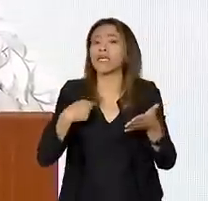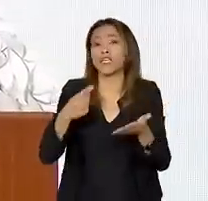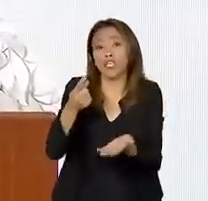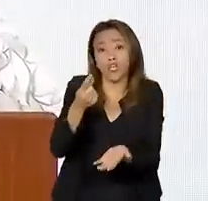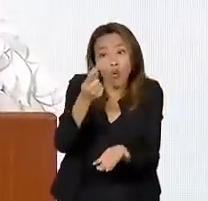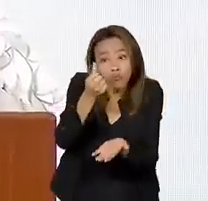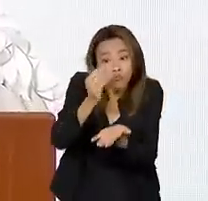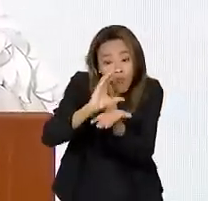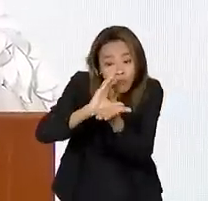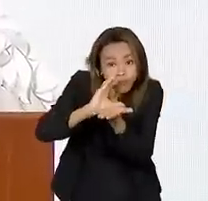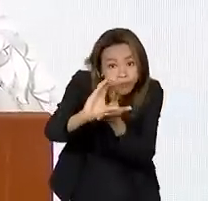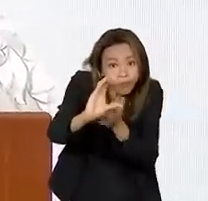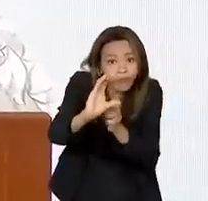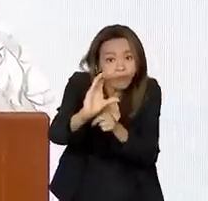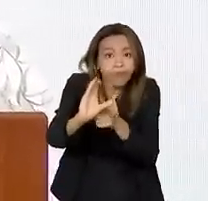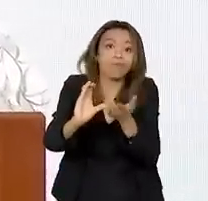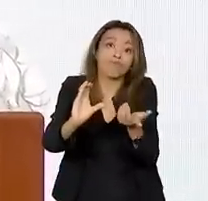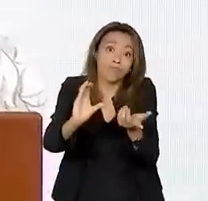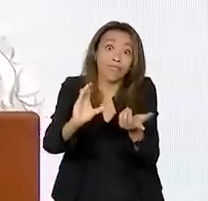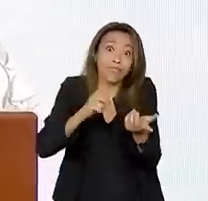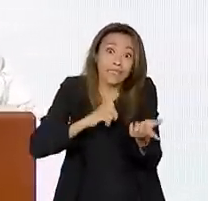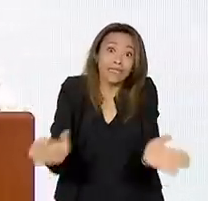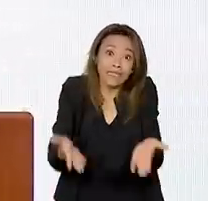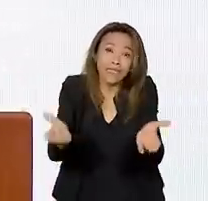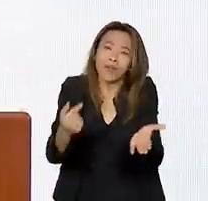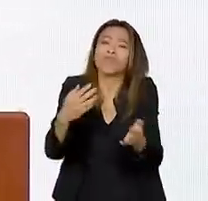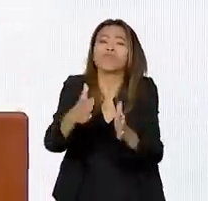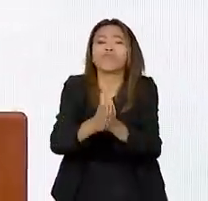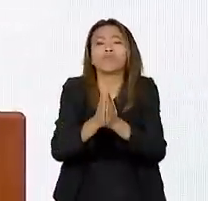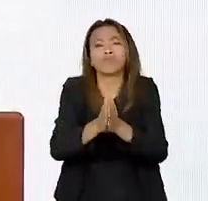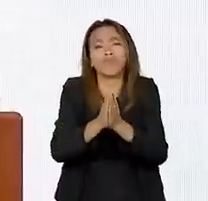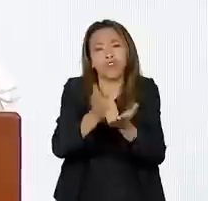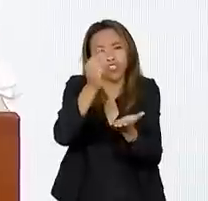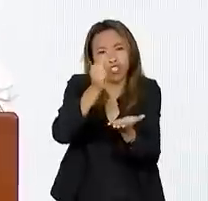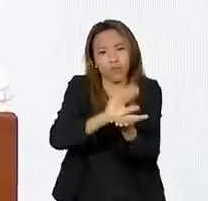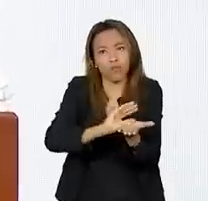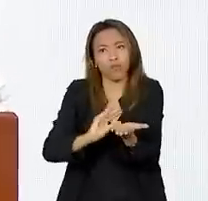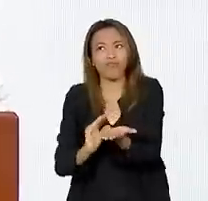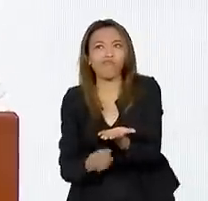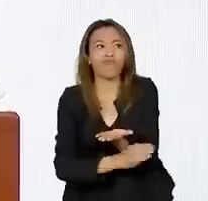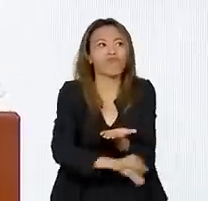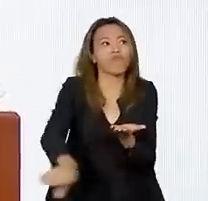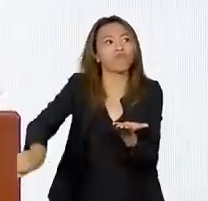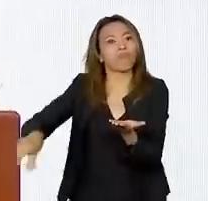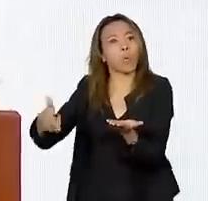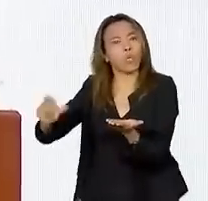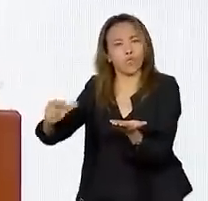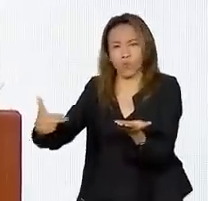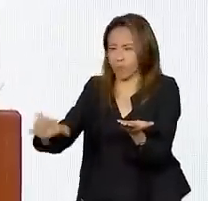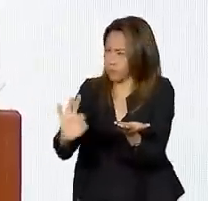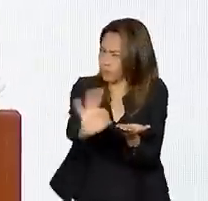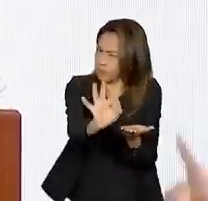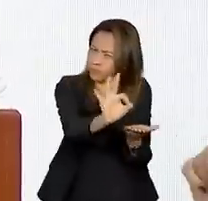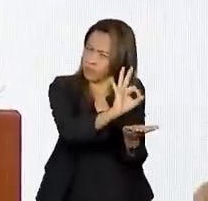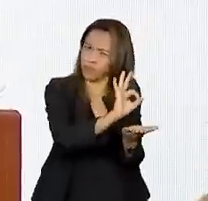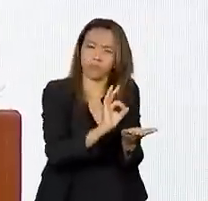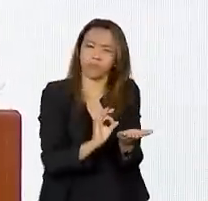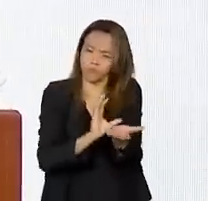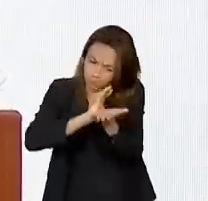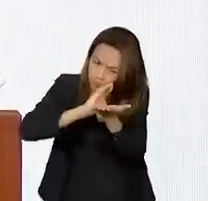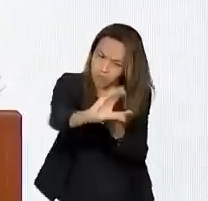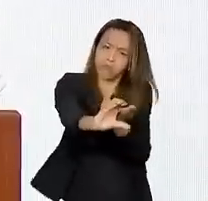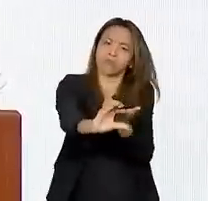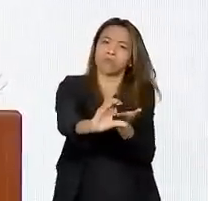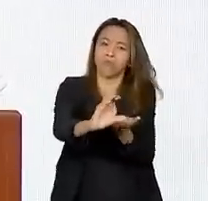monetários estão tendo, mas não vamos desviar as nossas verbas para outros departamentos, porque o povo